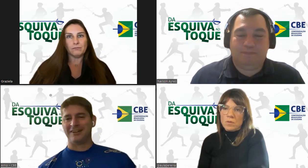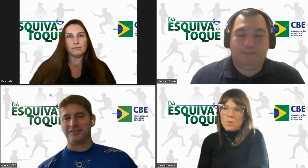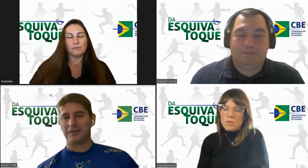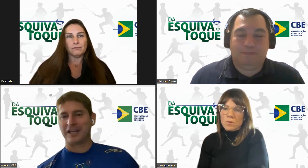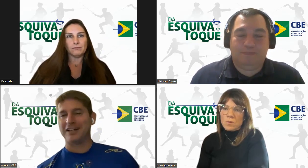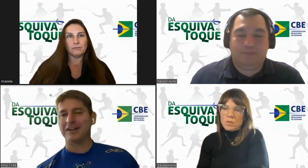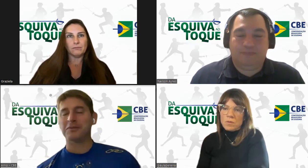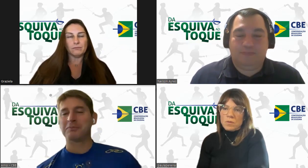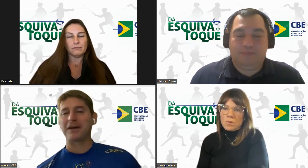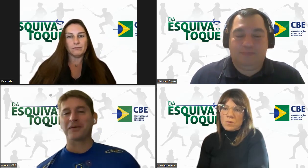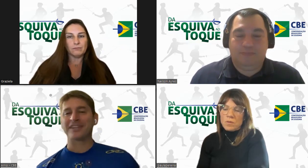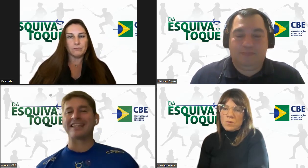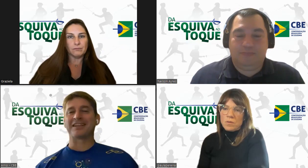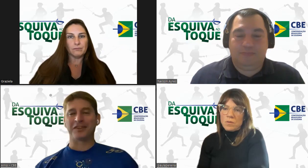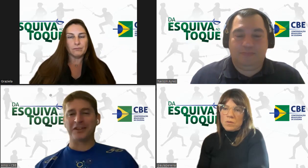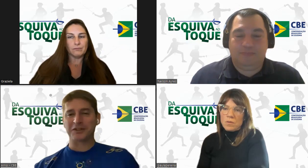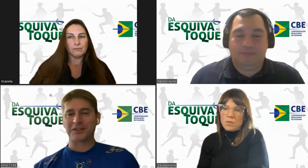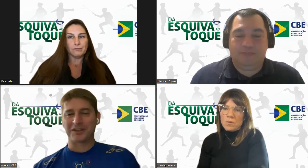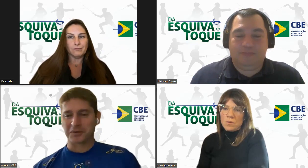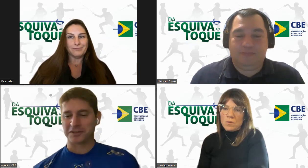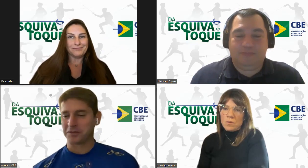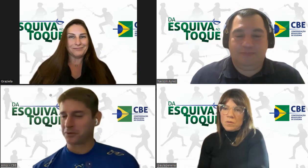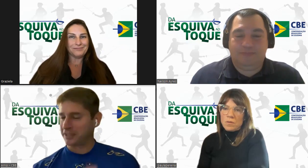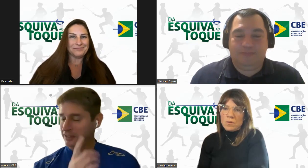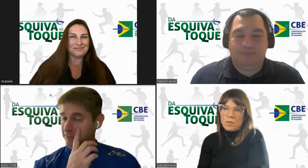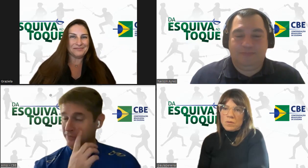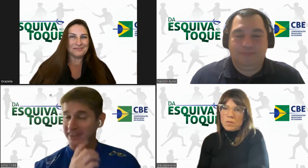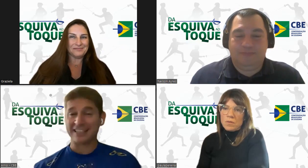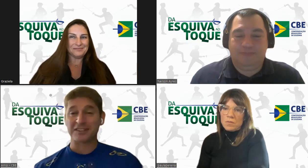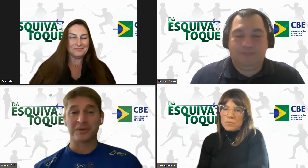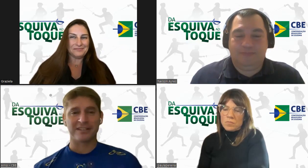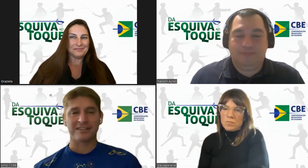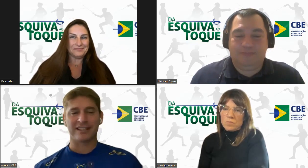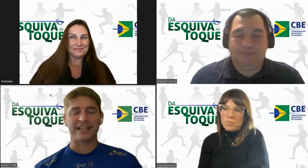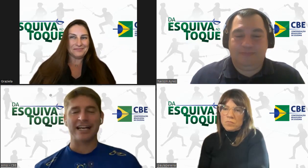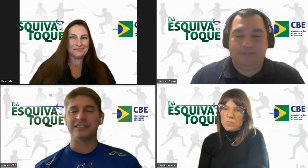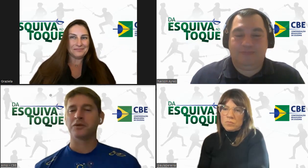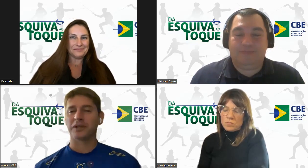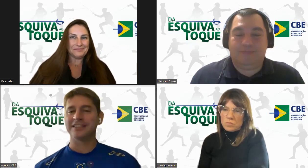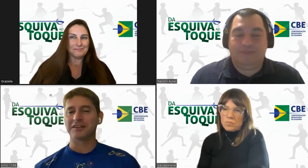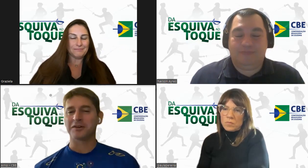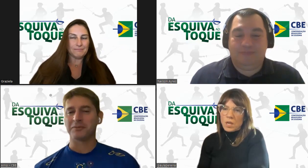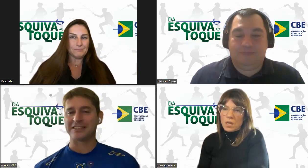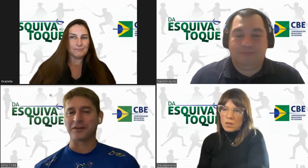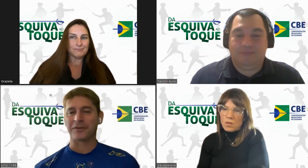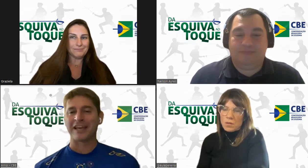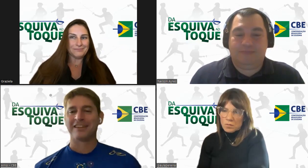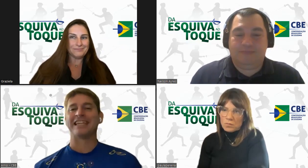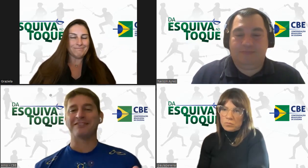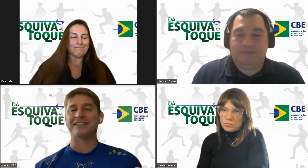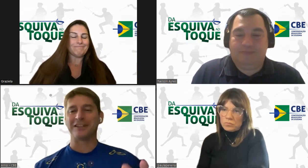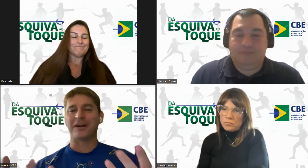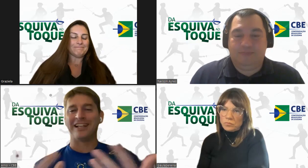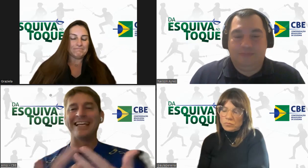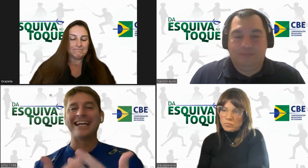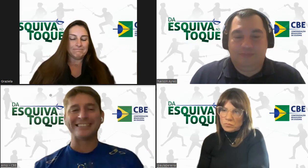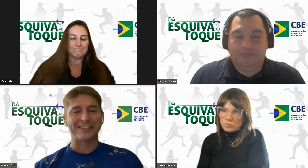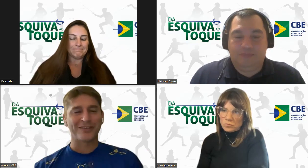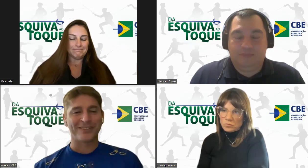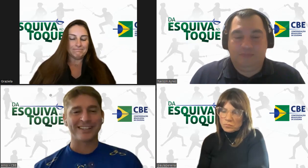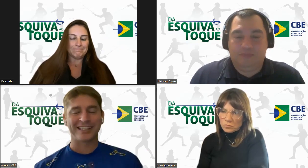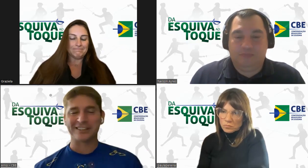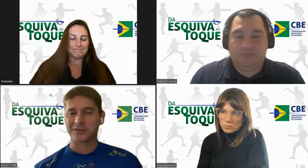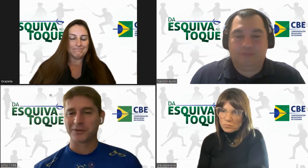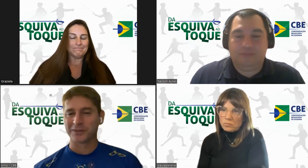vamos lá é uma pergunta até que ameaça introduzir um pouquinho ali na questão da ansiedade durante a competição tentar fazer uma